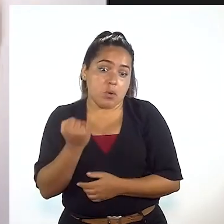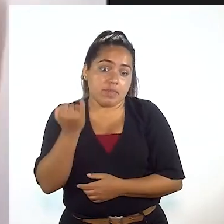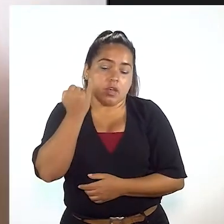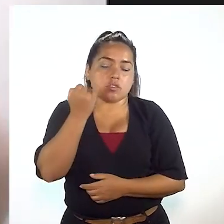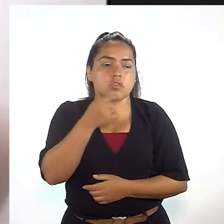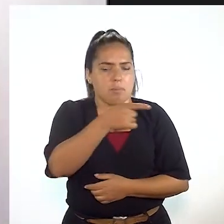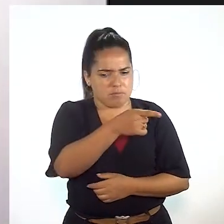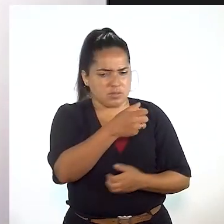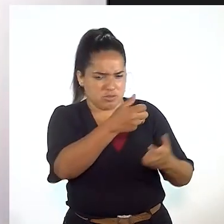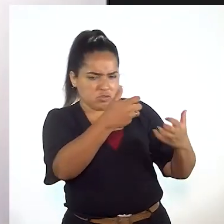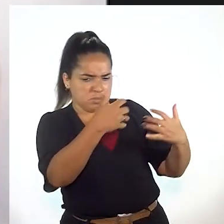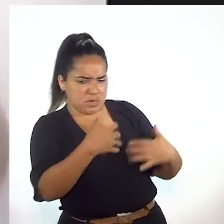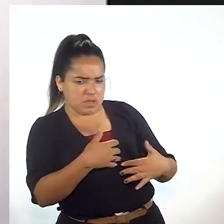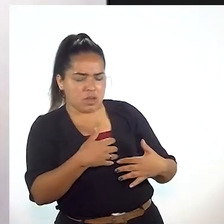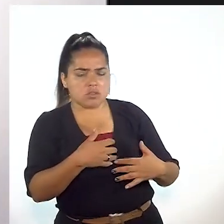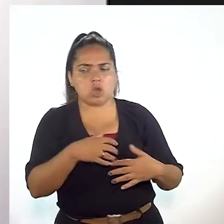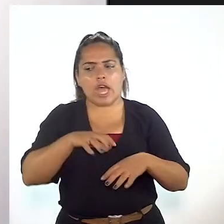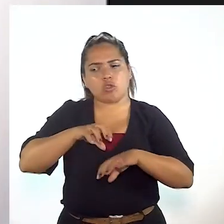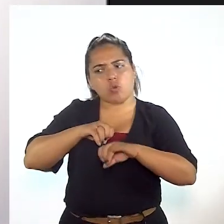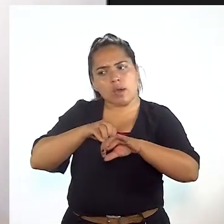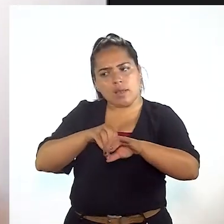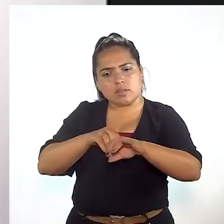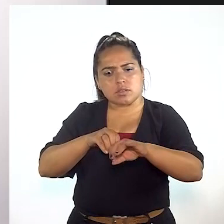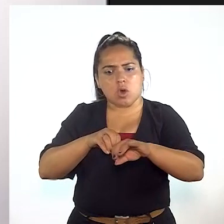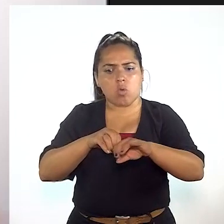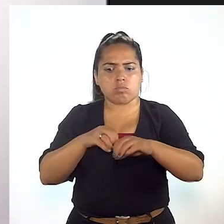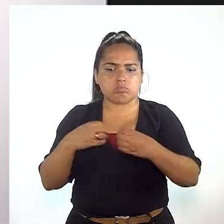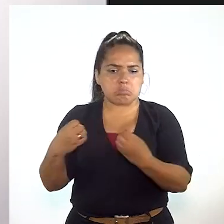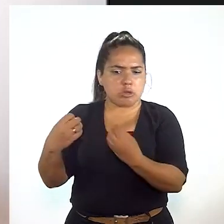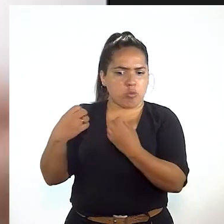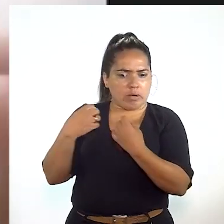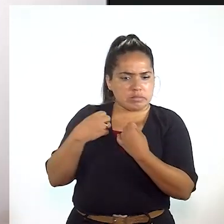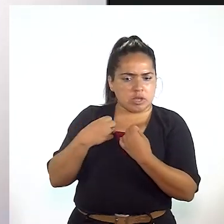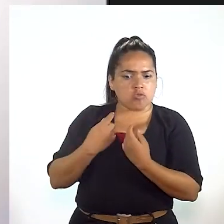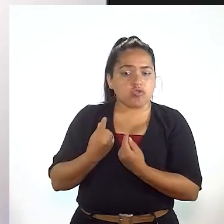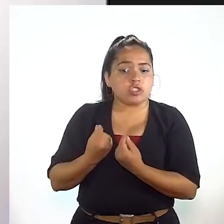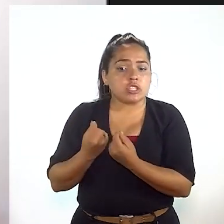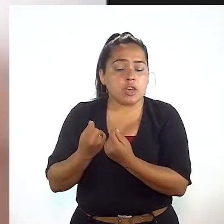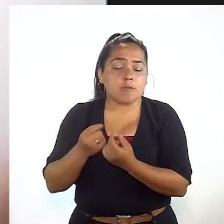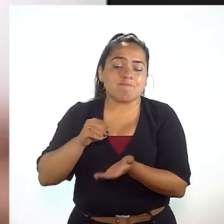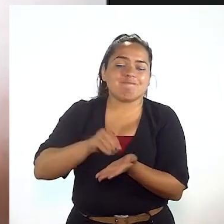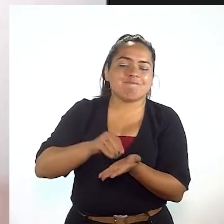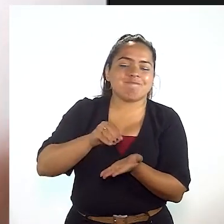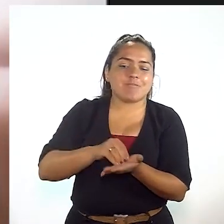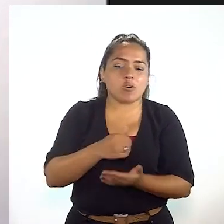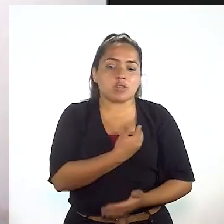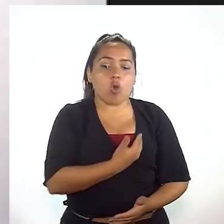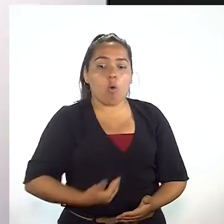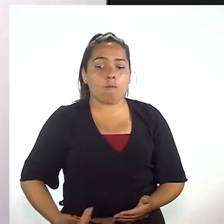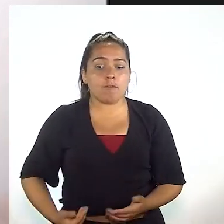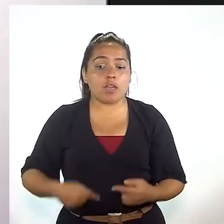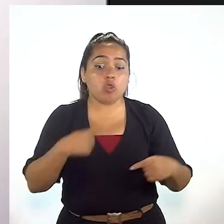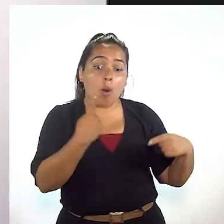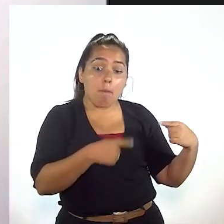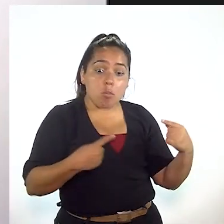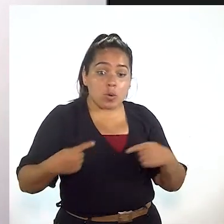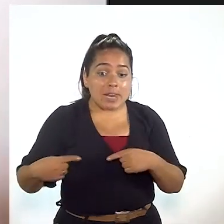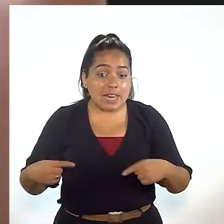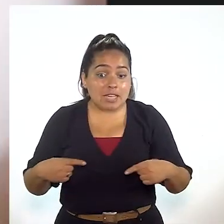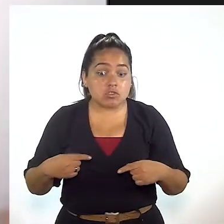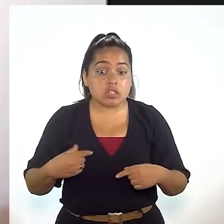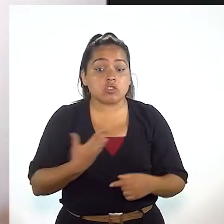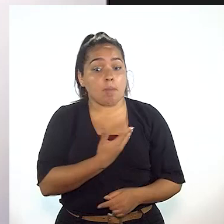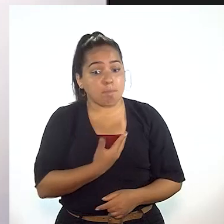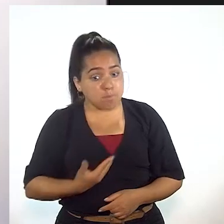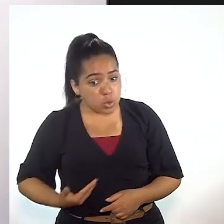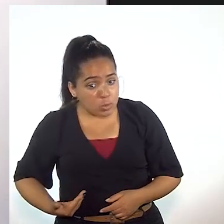efetiva. Mas, pensando no que vocês estavam falando também sobre educação financeira, eu acredito que falta muito aqui para o nosso governo, muito